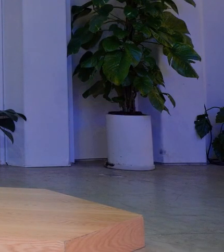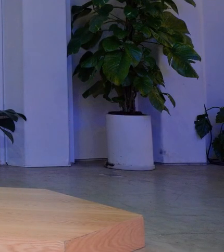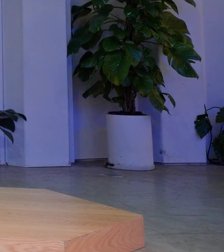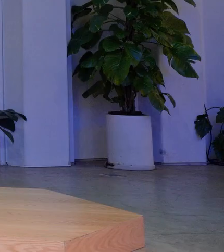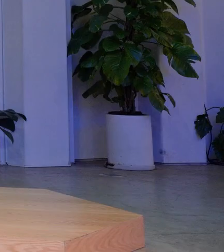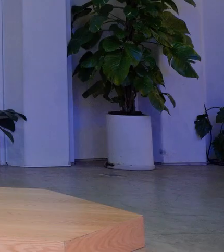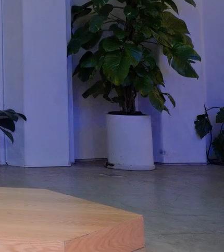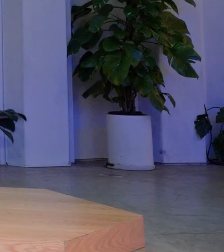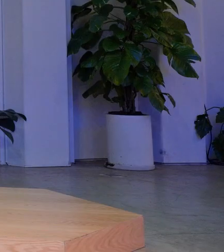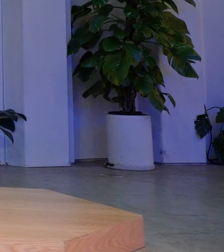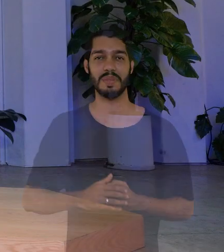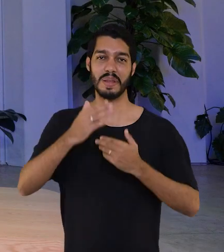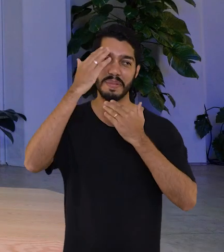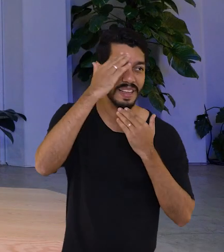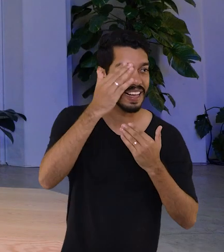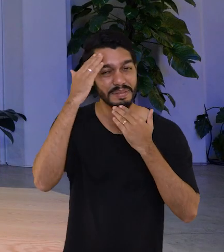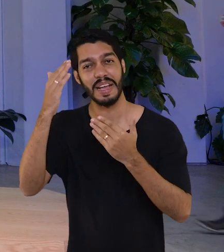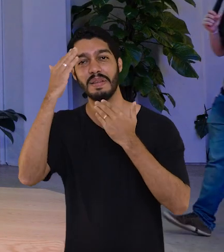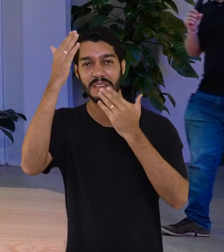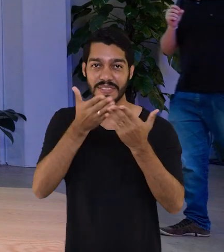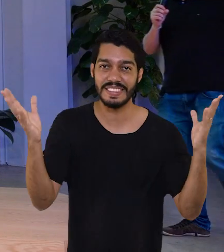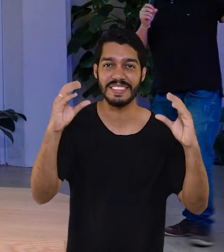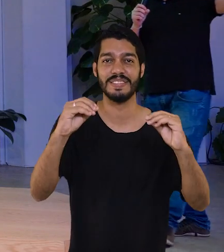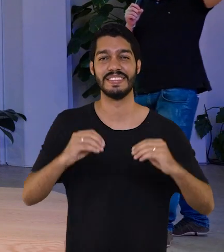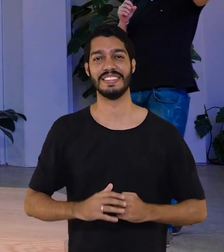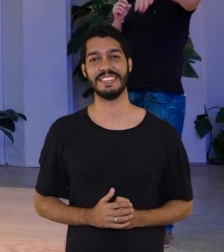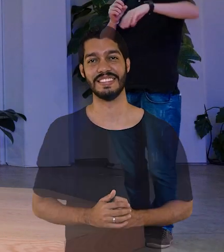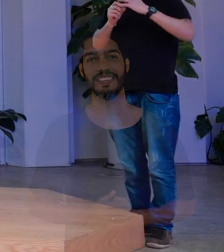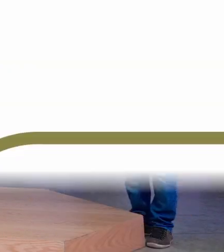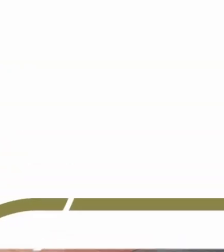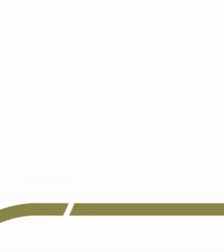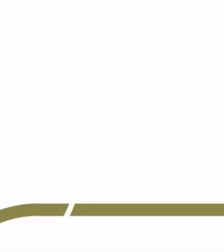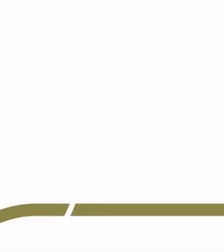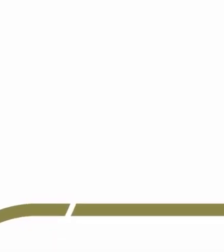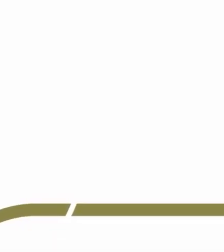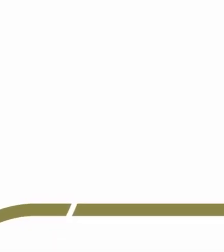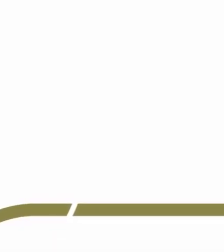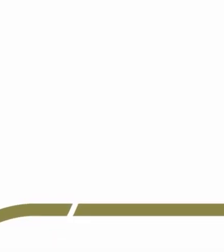Muito obrigado, gente. Muito obrigado a todos.